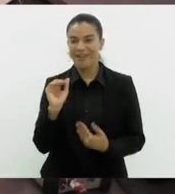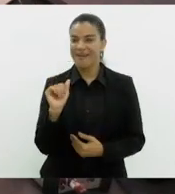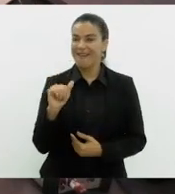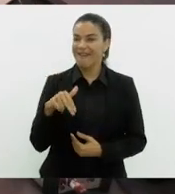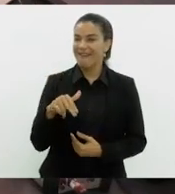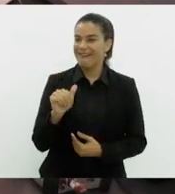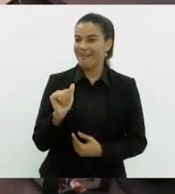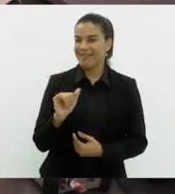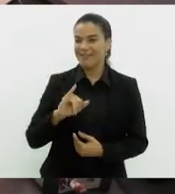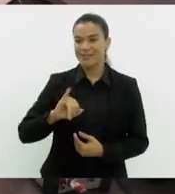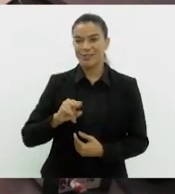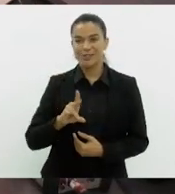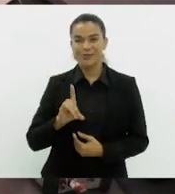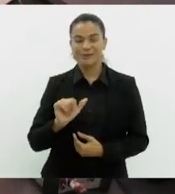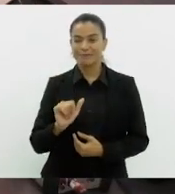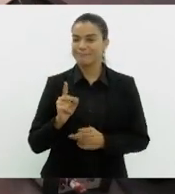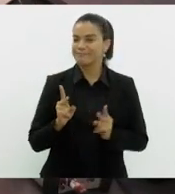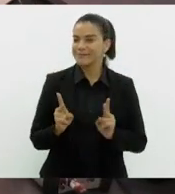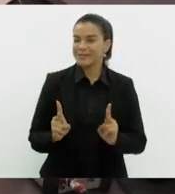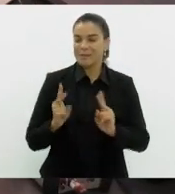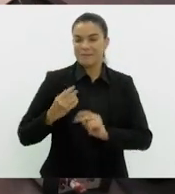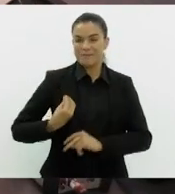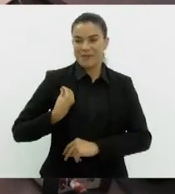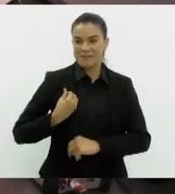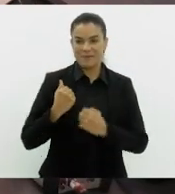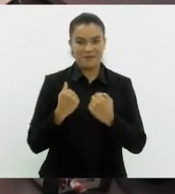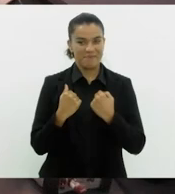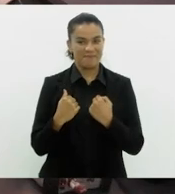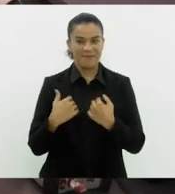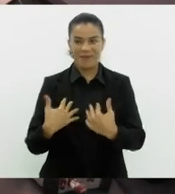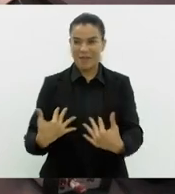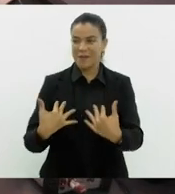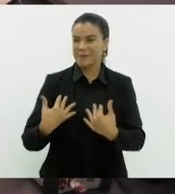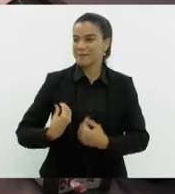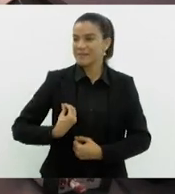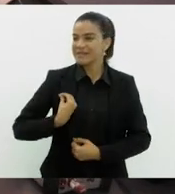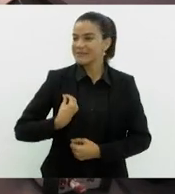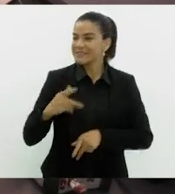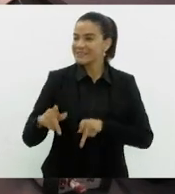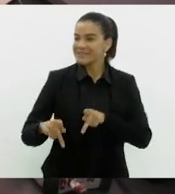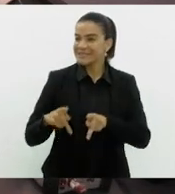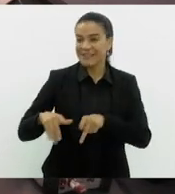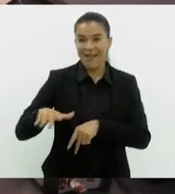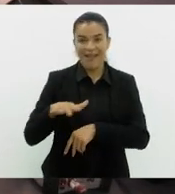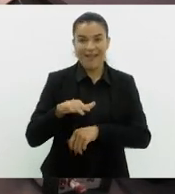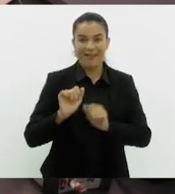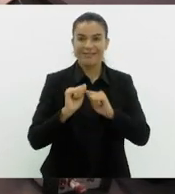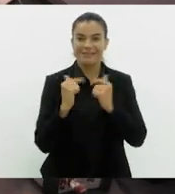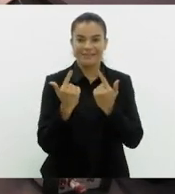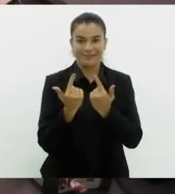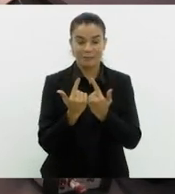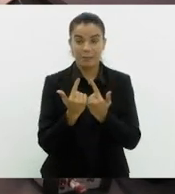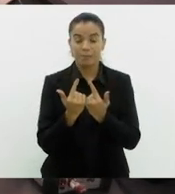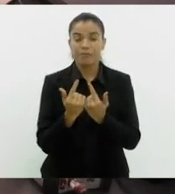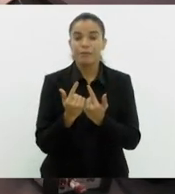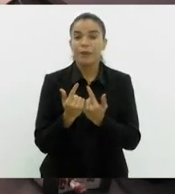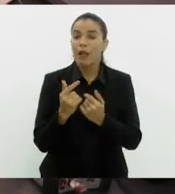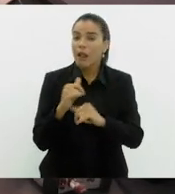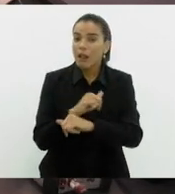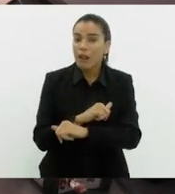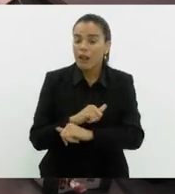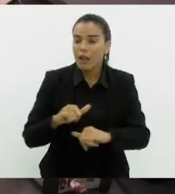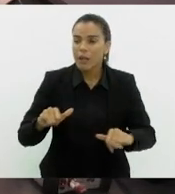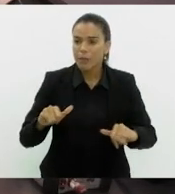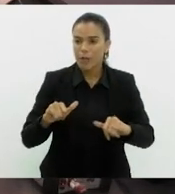Gilda. Sempre aí participando das audiências que nós fazemos aqui no âmbito da Assembleia Legislativa. Lembrar que